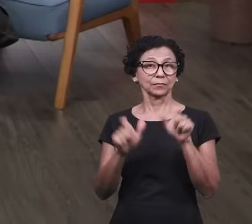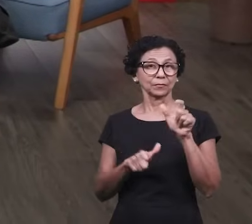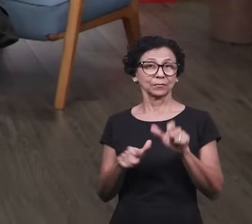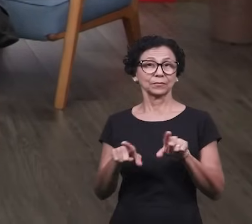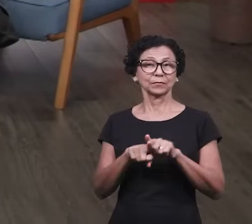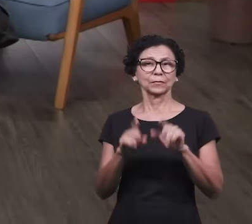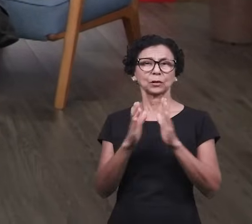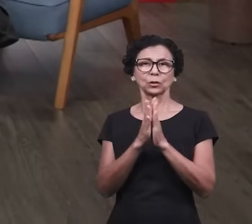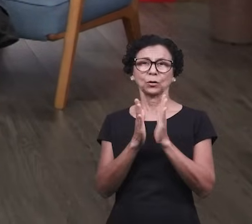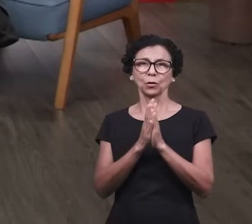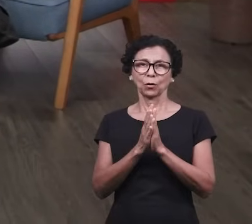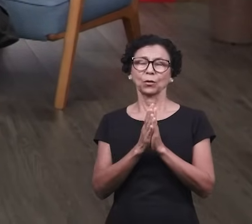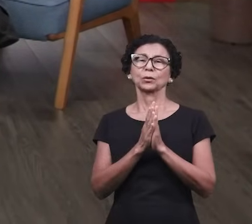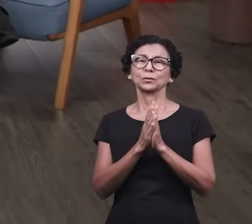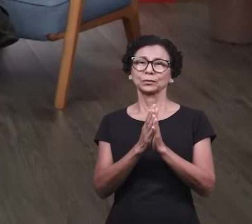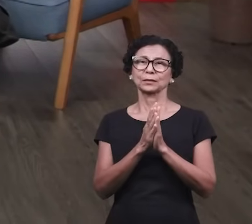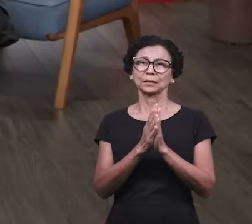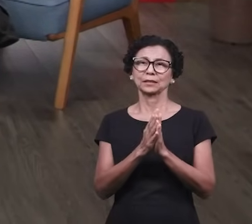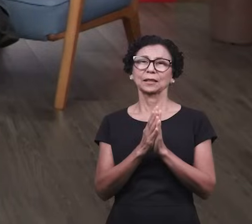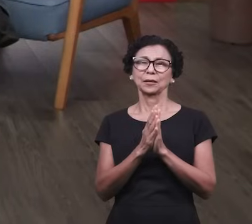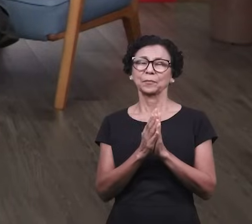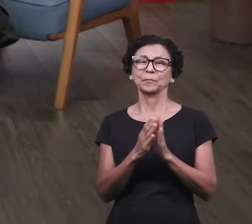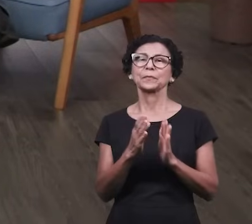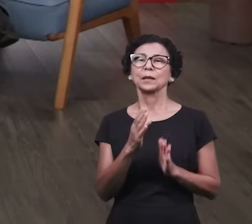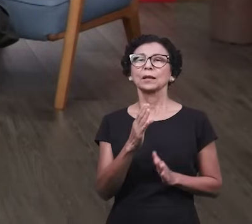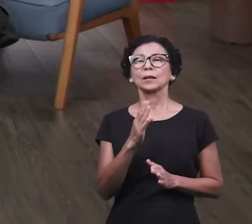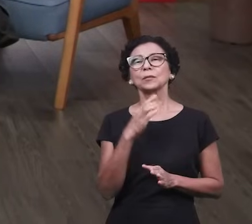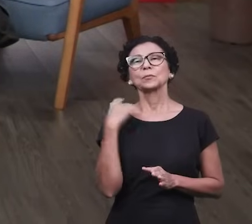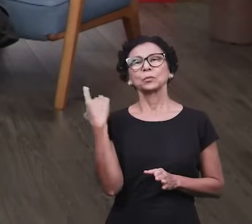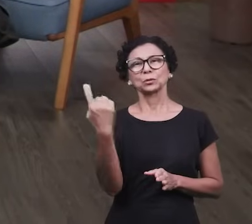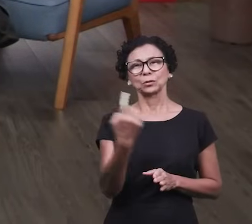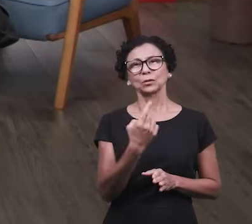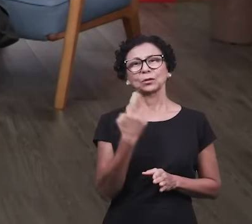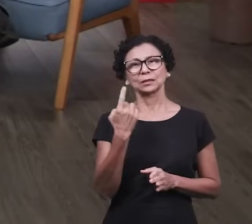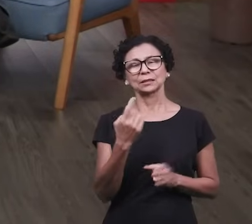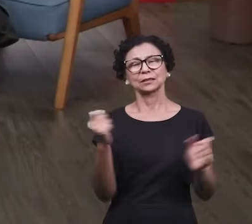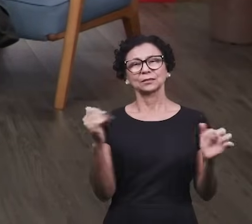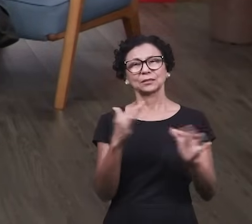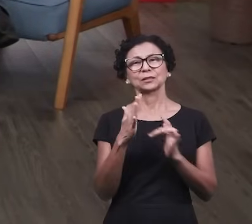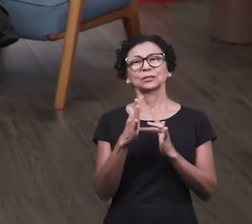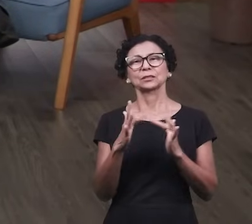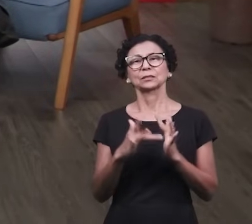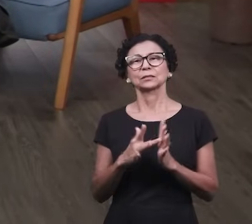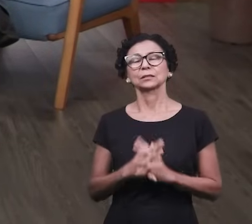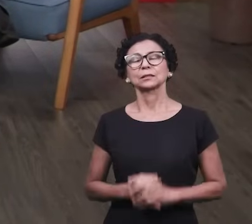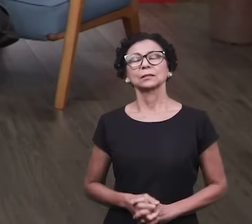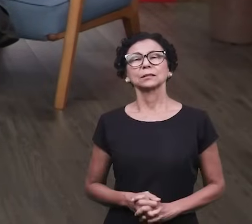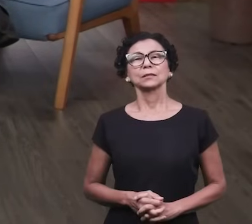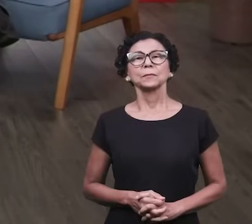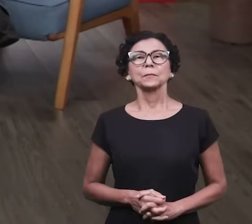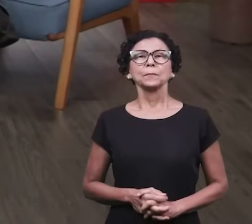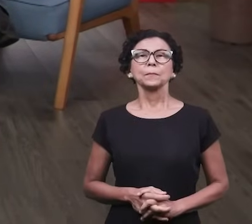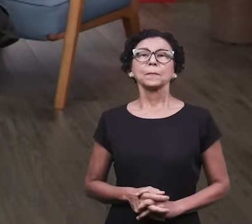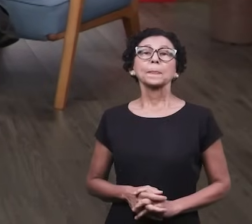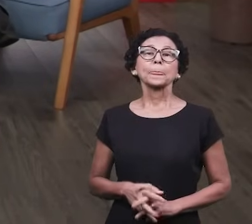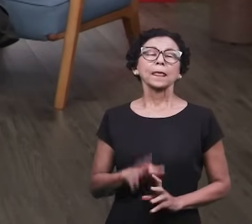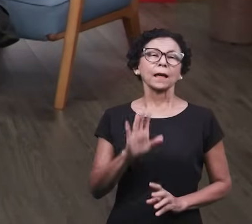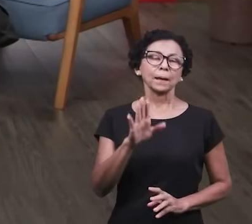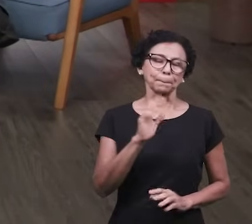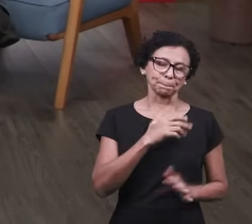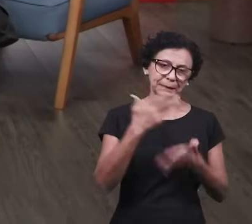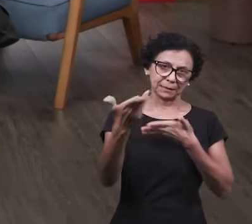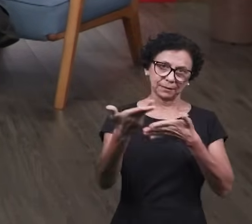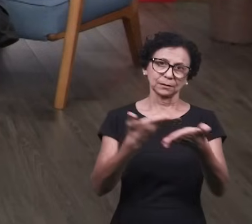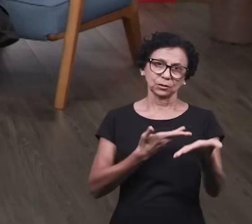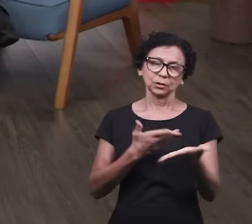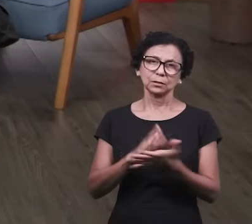Isso é Amém. Imprescindível e isso tem nos sustentado, louvado seja o nome do Senhor. Mas eu falei sobre a interatividade,